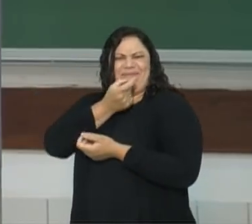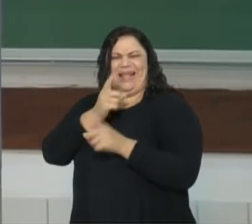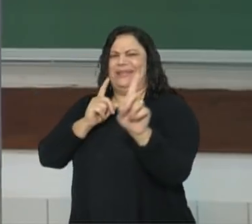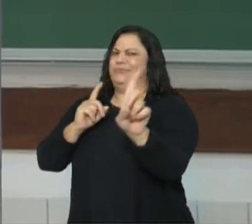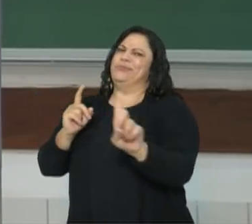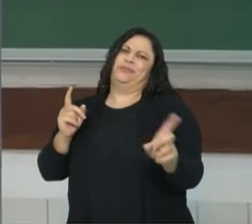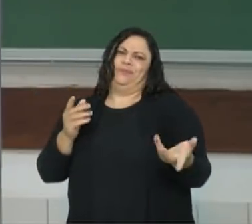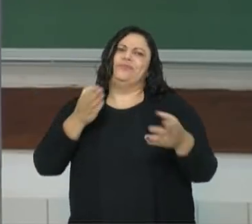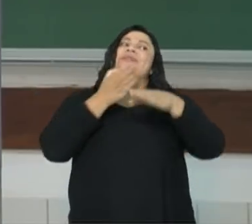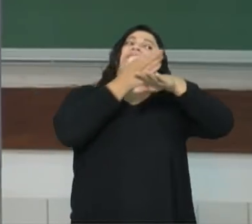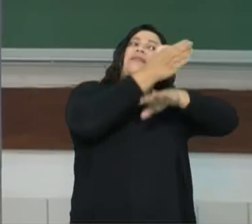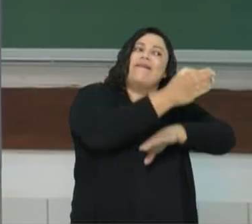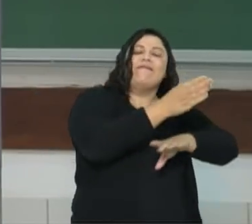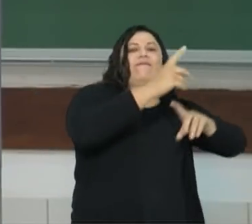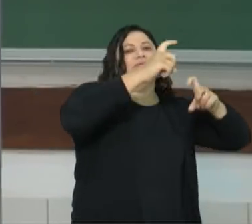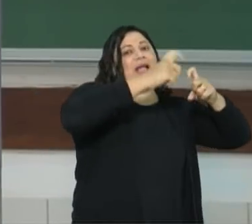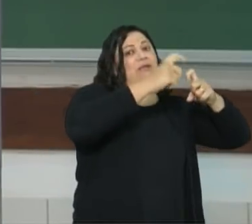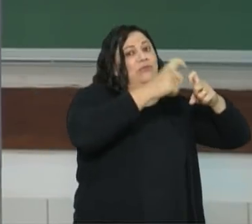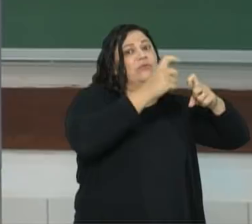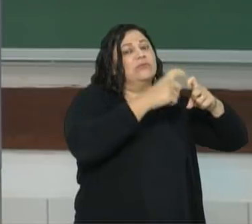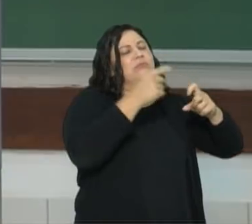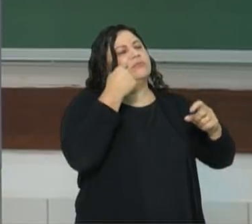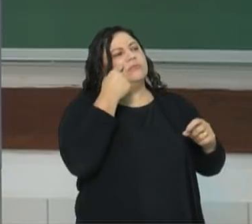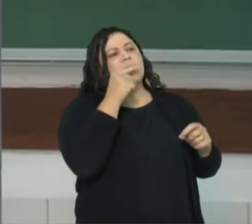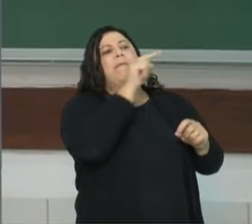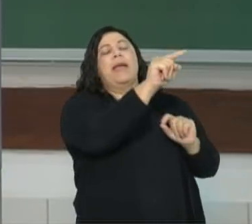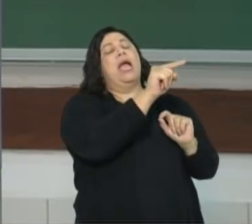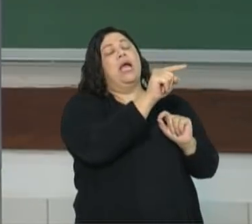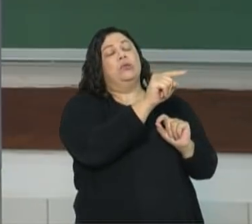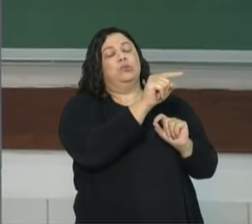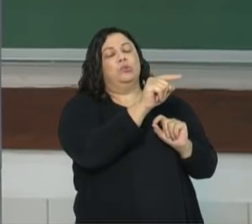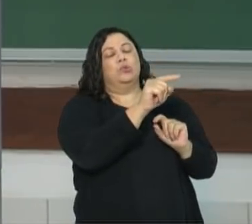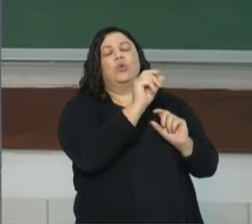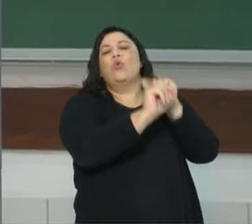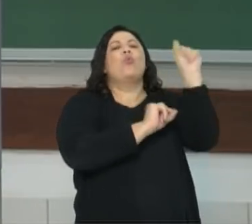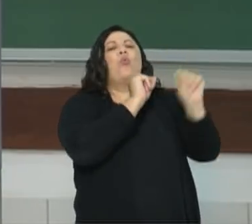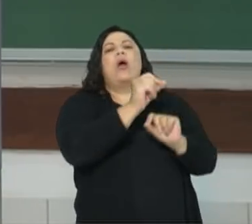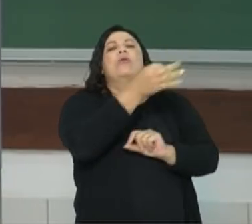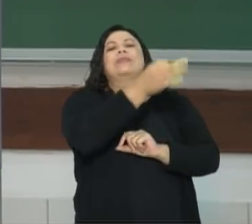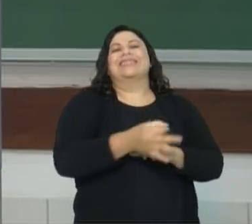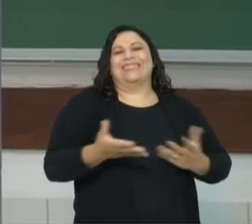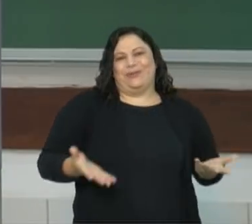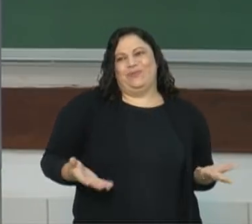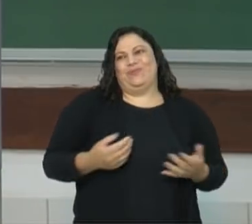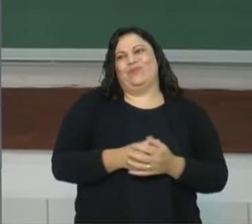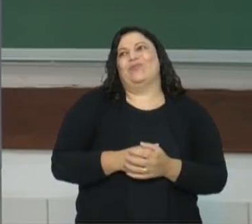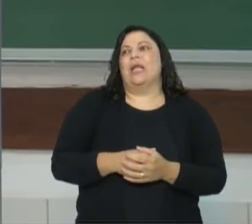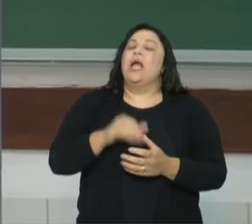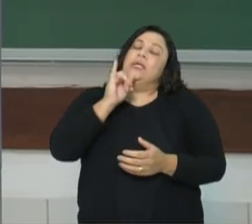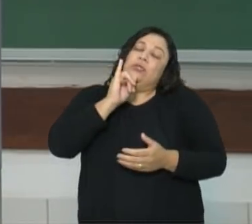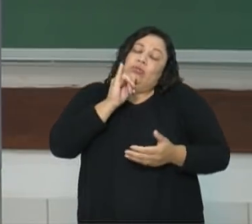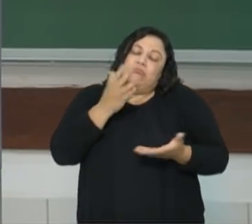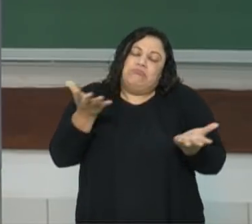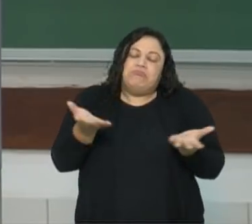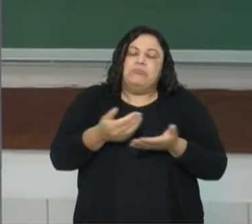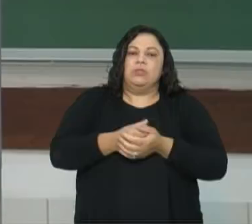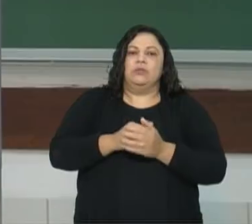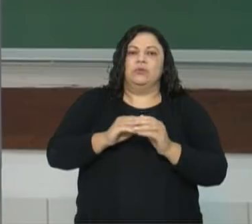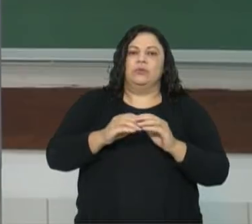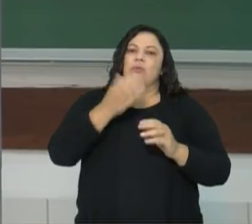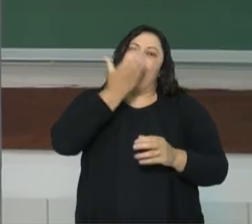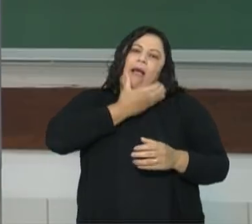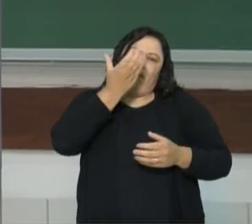unidade de saúde para descobrir qual é o recomendado para você. Ah, professor, mas diz que semente de mamão é bom. Pessoal, vamos